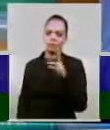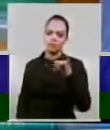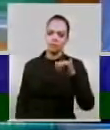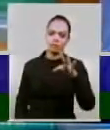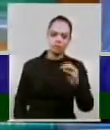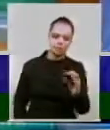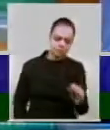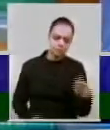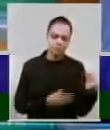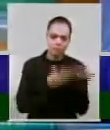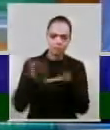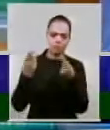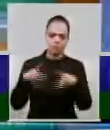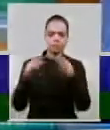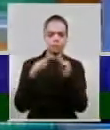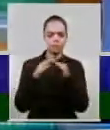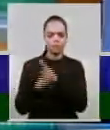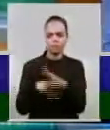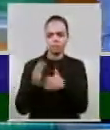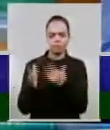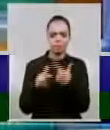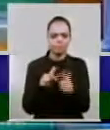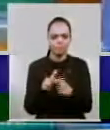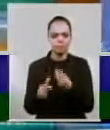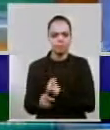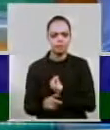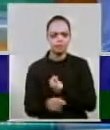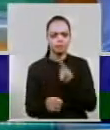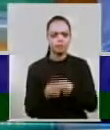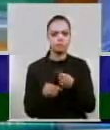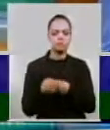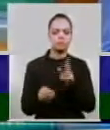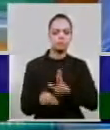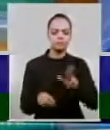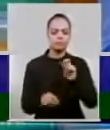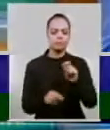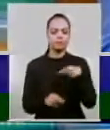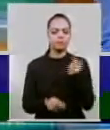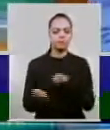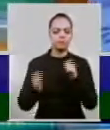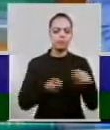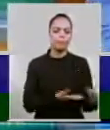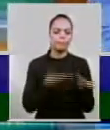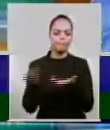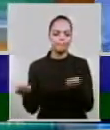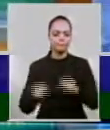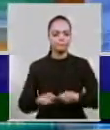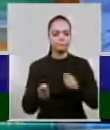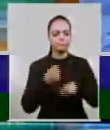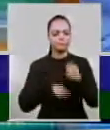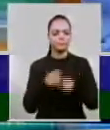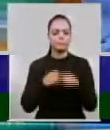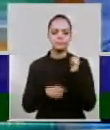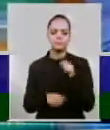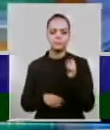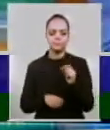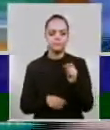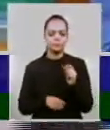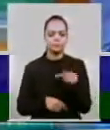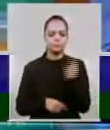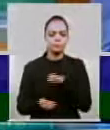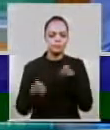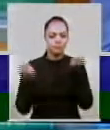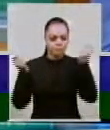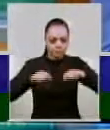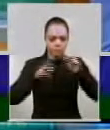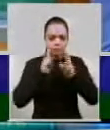esta casa todos os problemas que existe na cidade de Uberlândia, para que possamos encaminhar o executivo, para que possamos